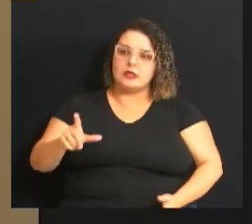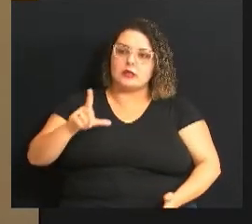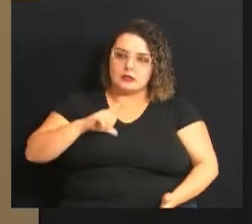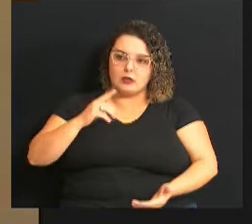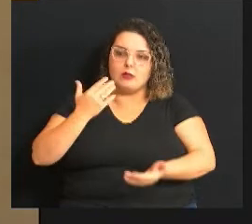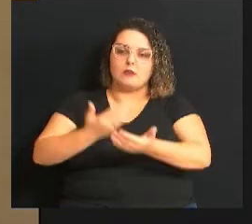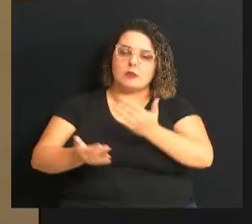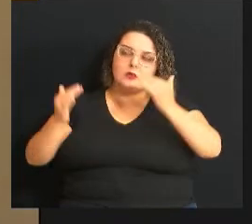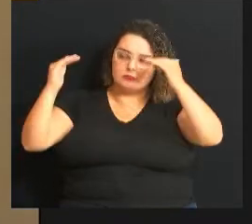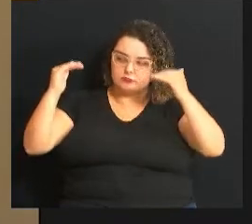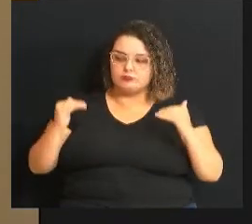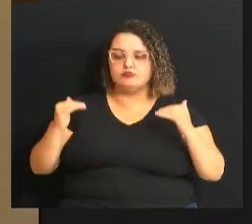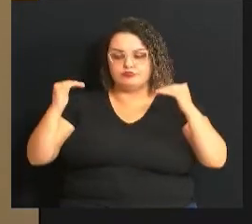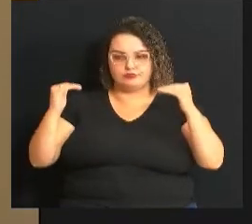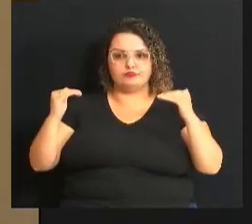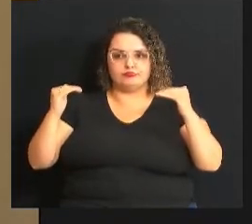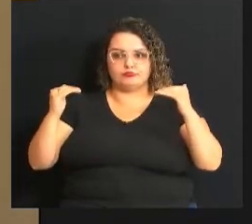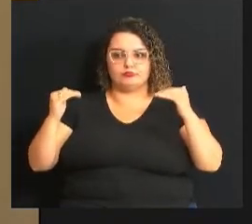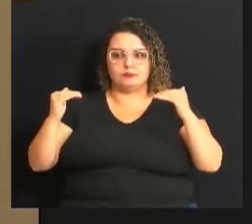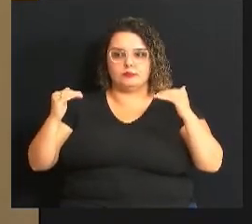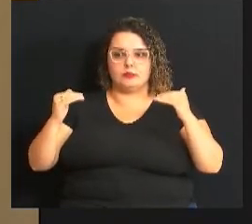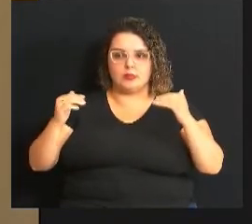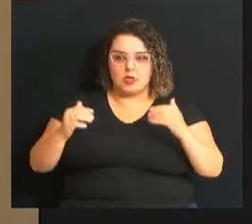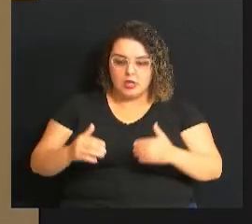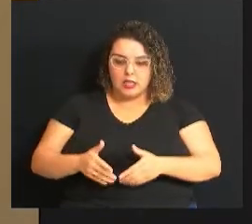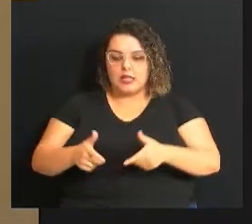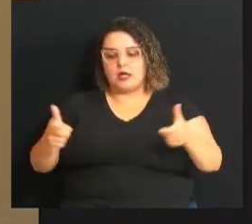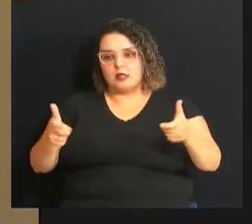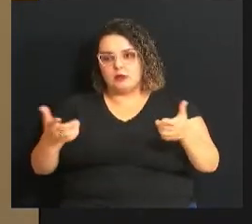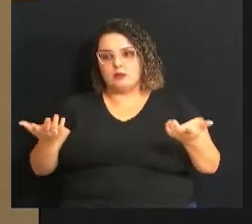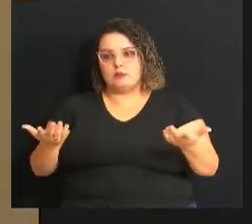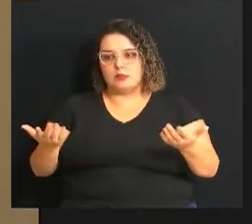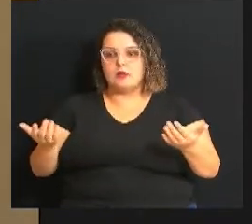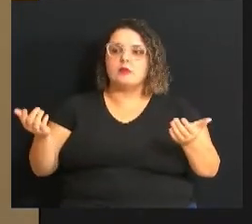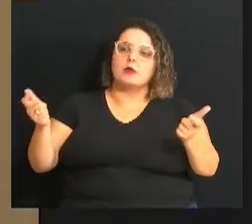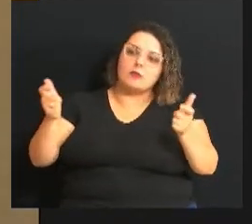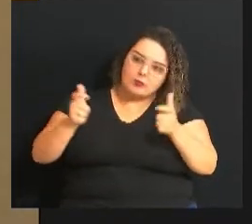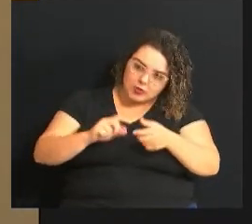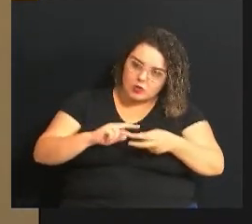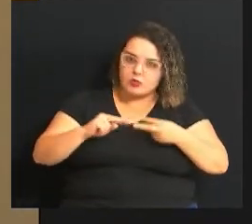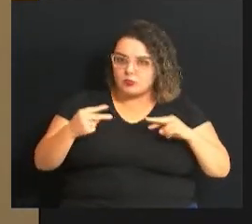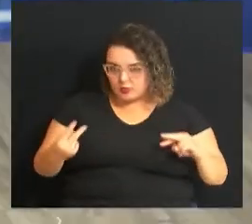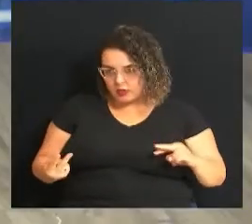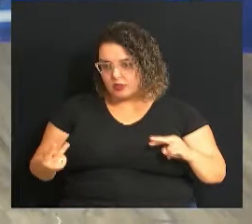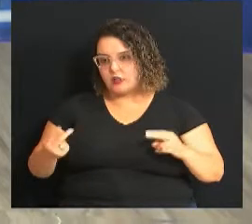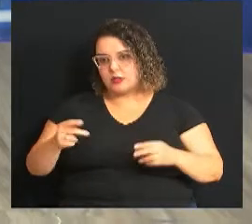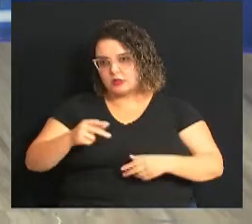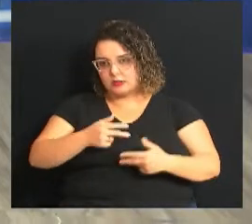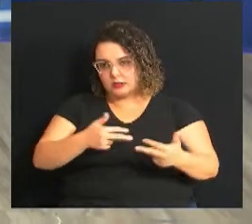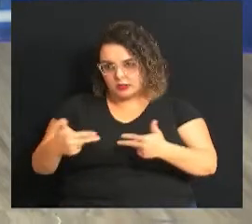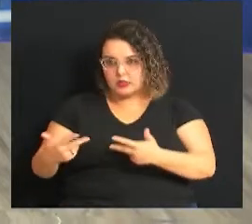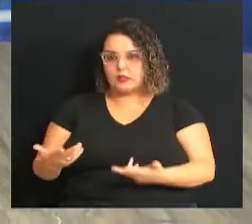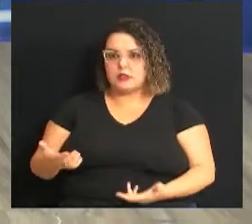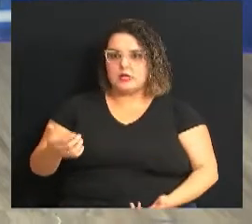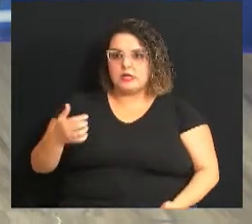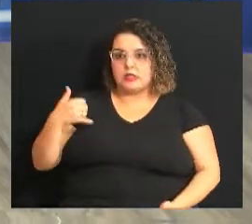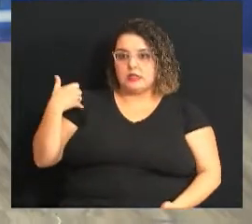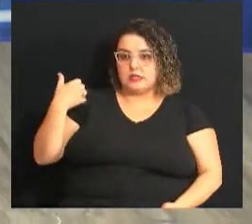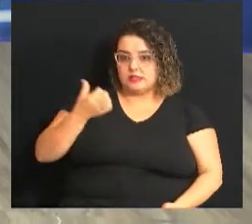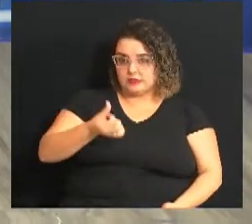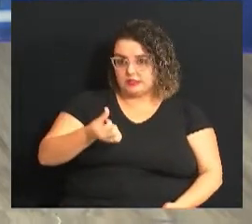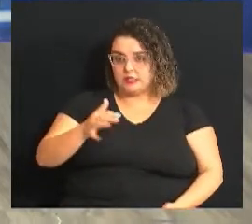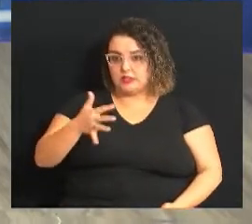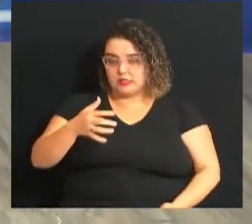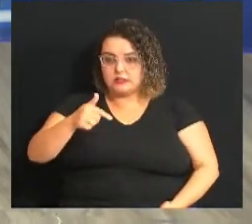final. Ela é grande nesse momento, mas vai ficar menor do que o padrão genético. E você falou aí 6, 7 anos, que é